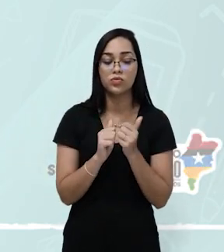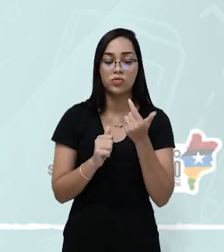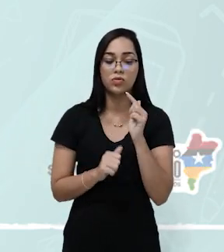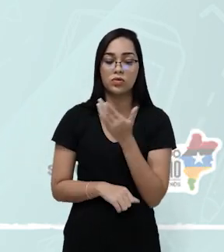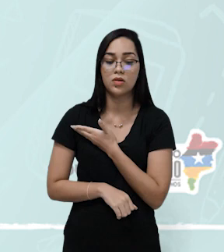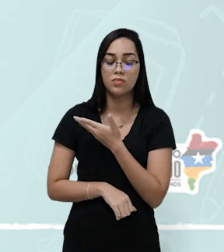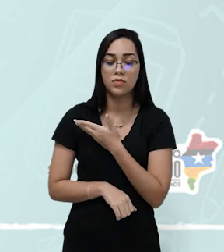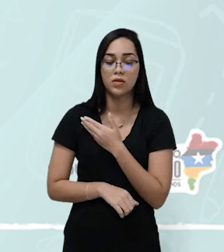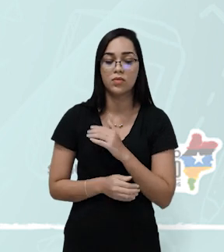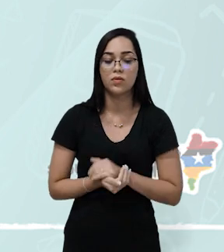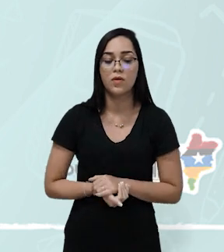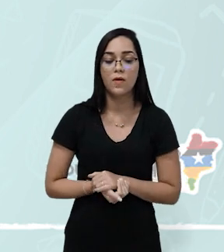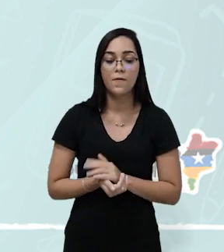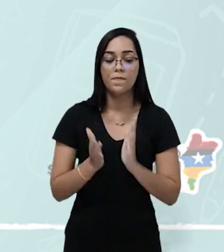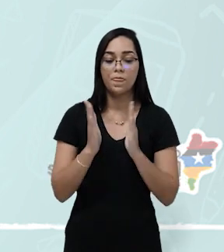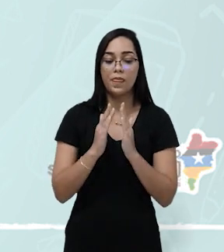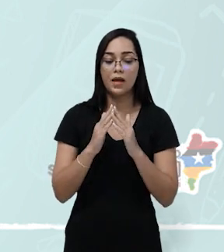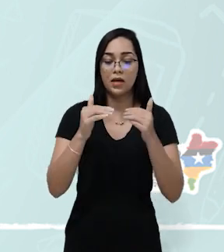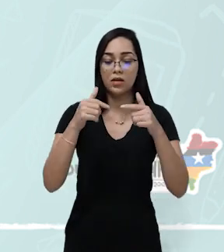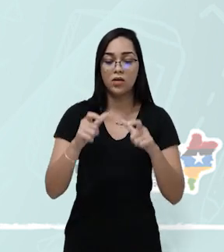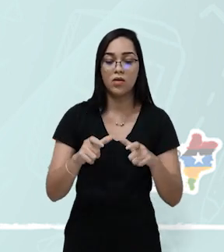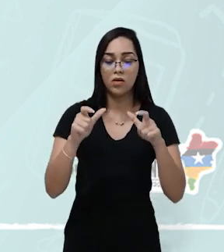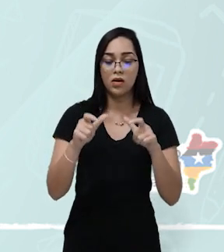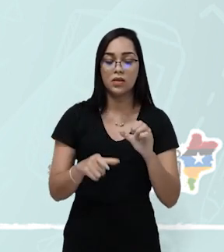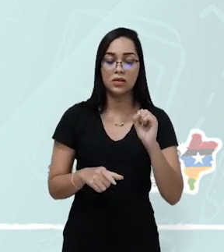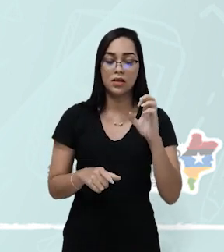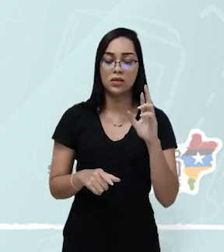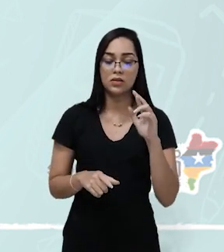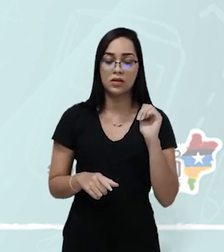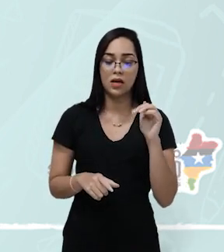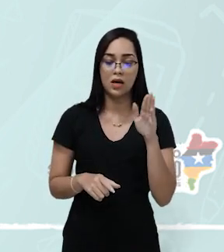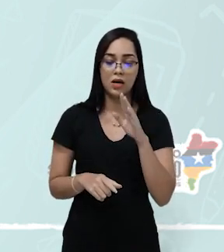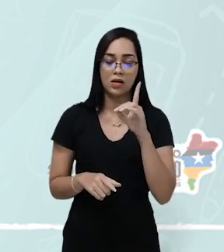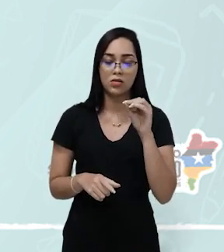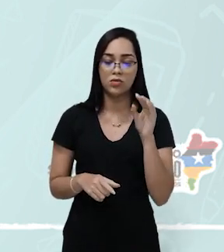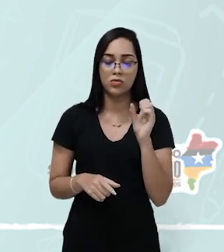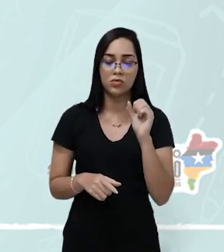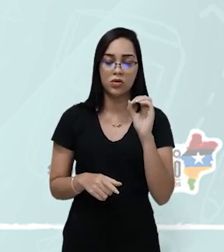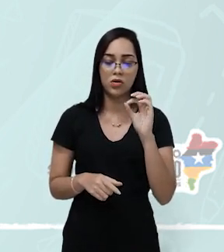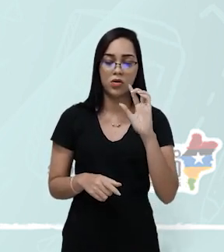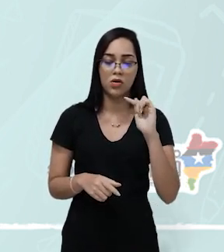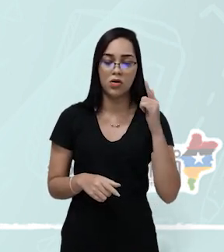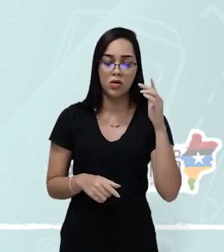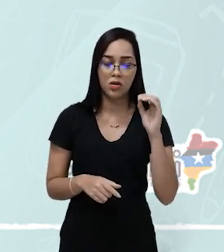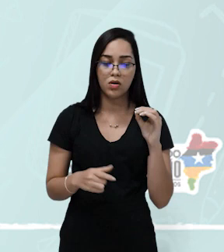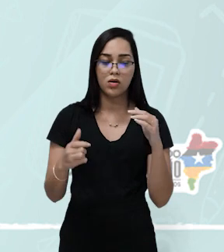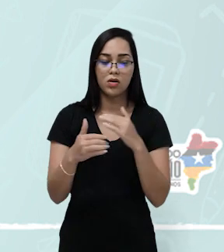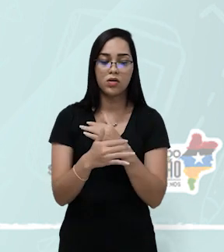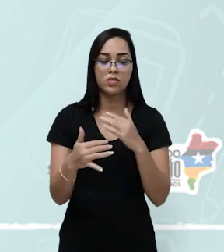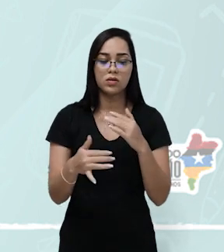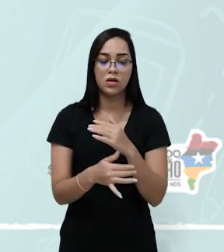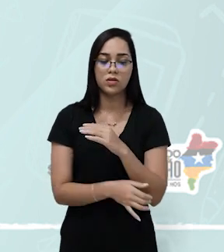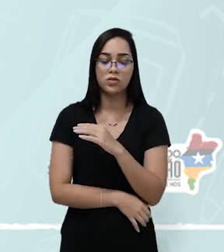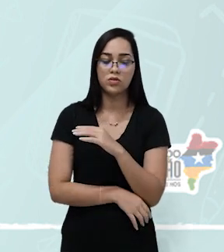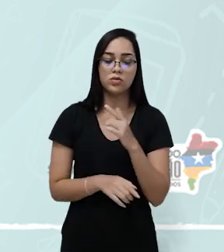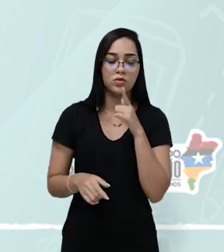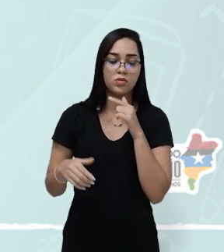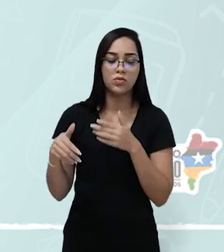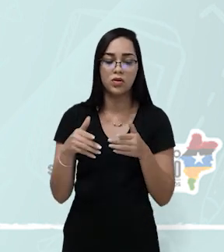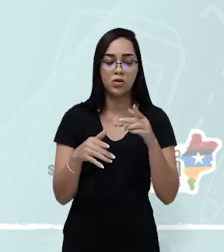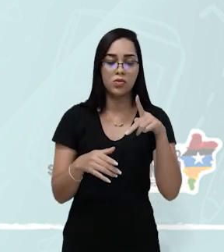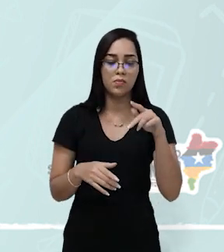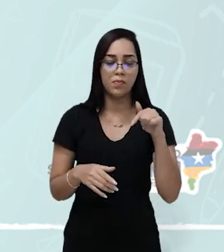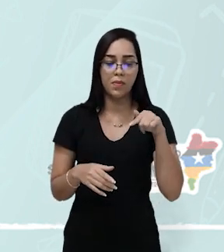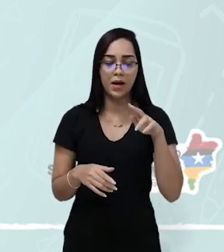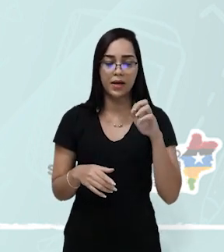família, criados e outros companheiros. A propriedade fica localizada na Serra dos Órgãos, às margens